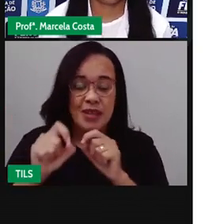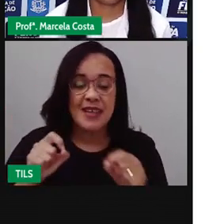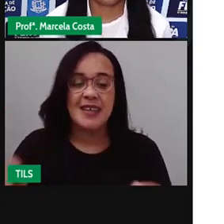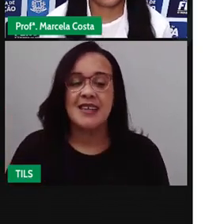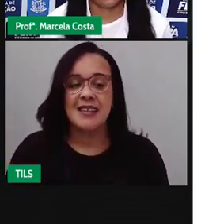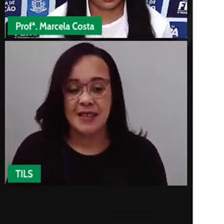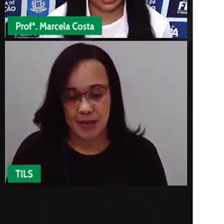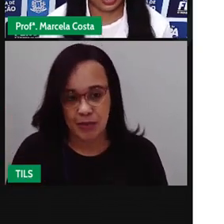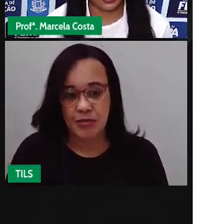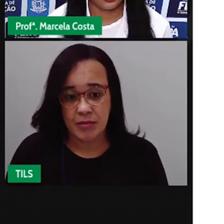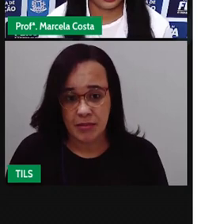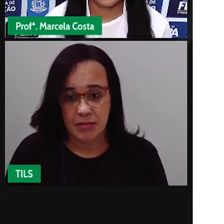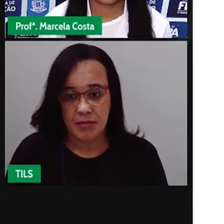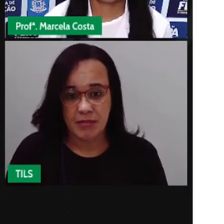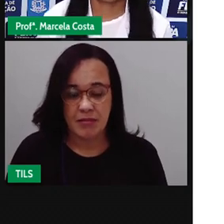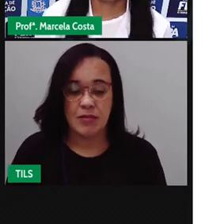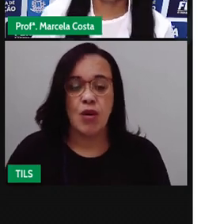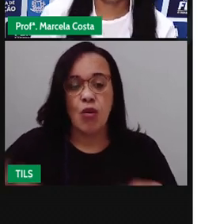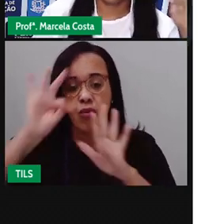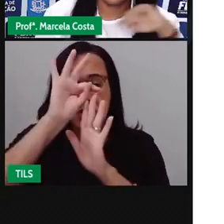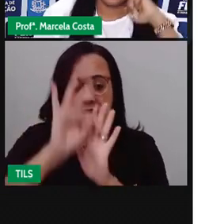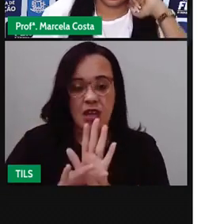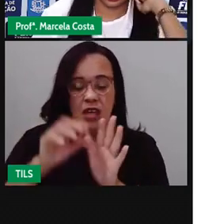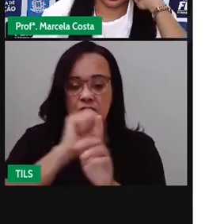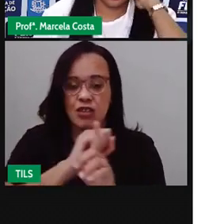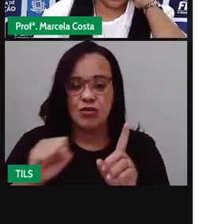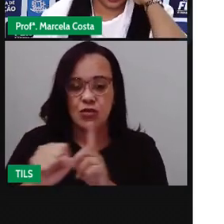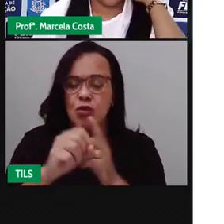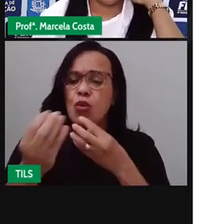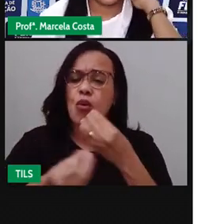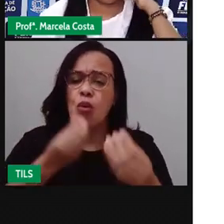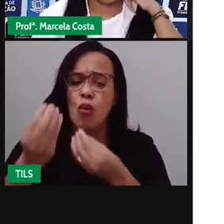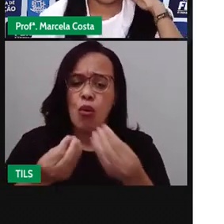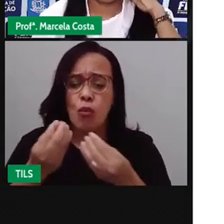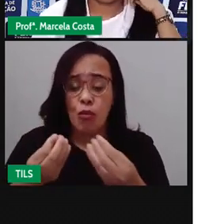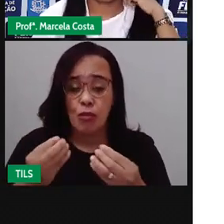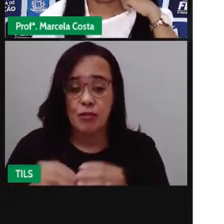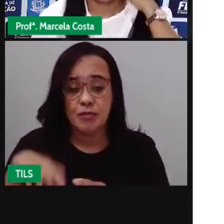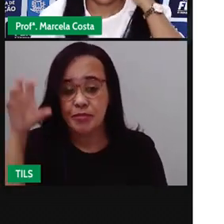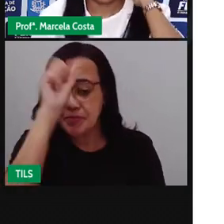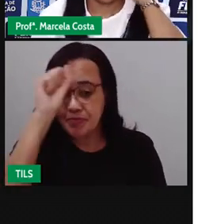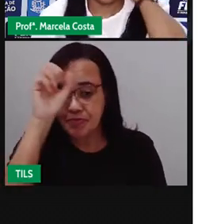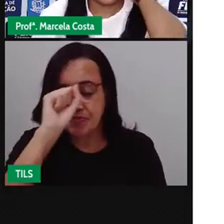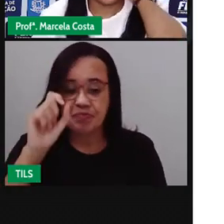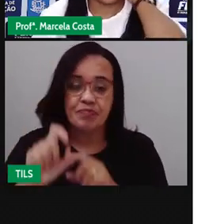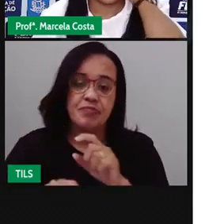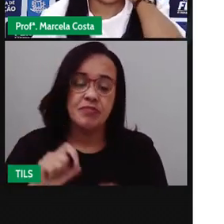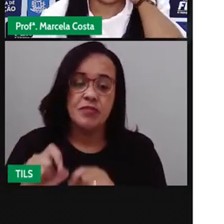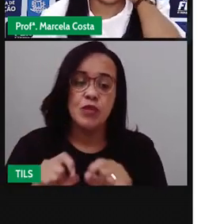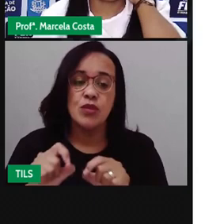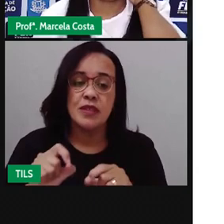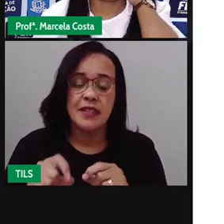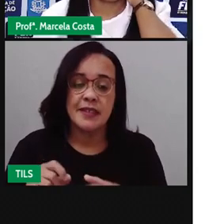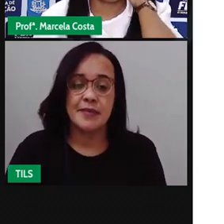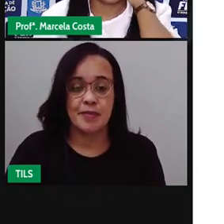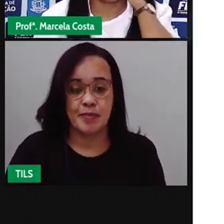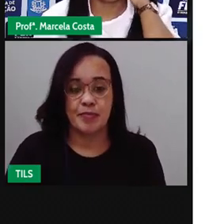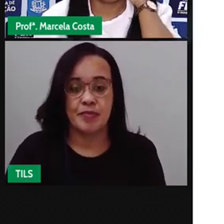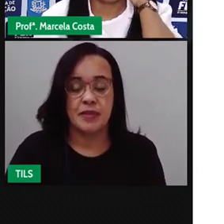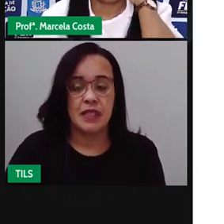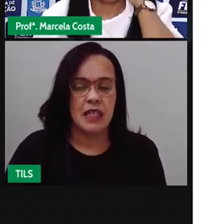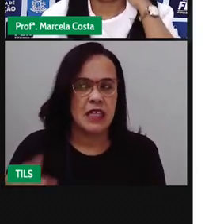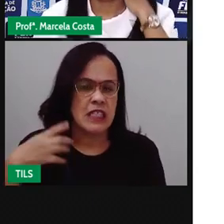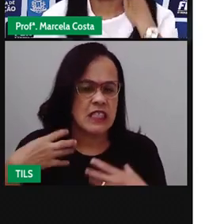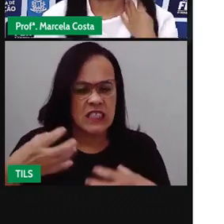reconhecer a função social de textos que circulam no cotidiano, vai aprender a reconhecer a